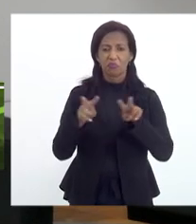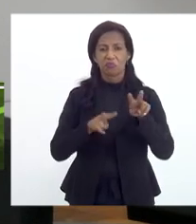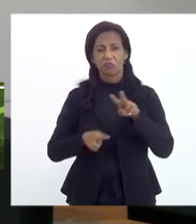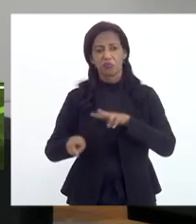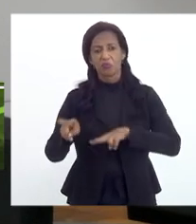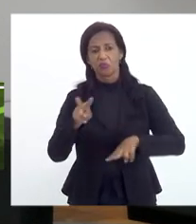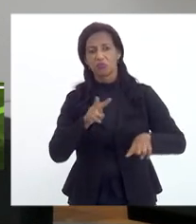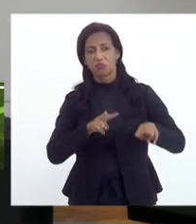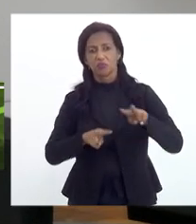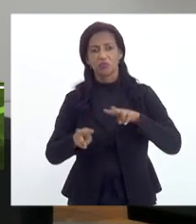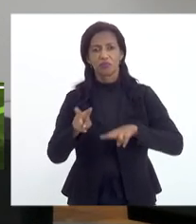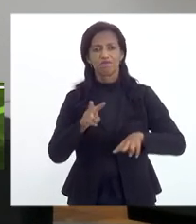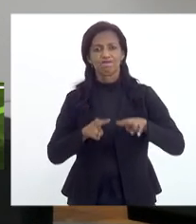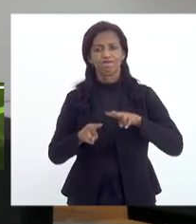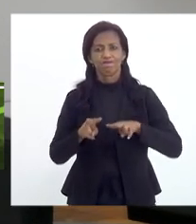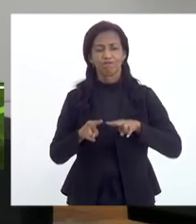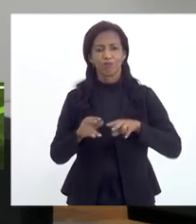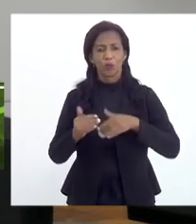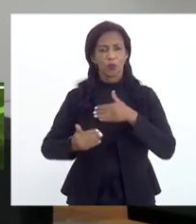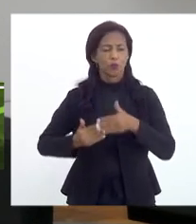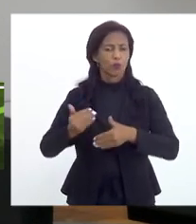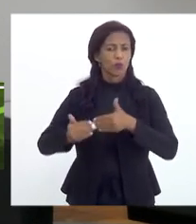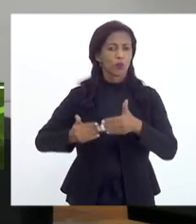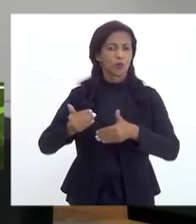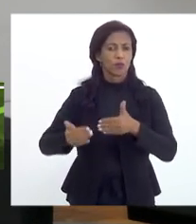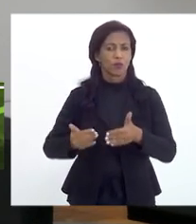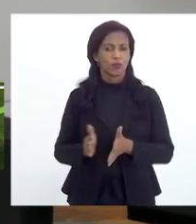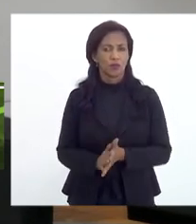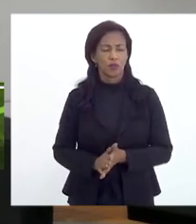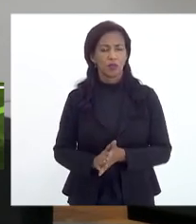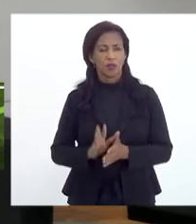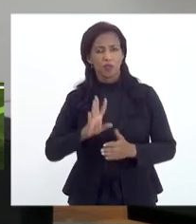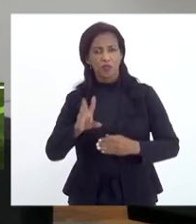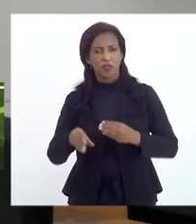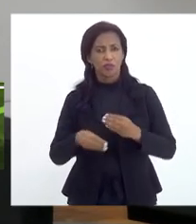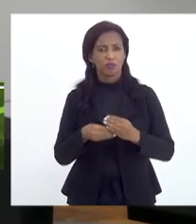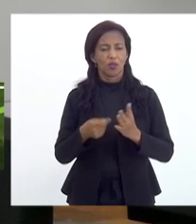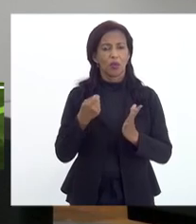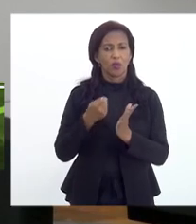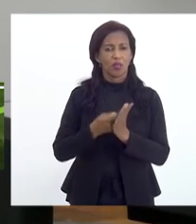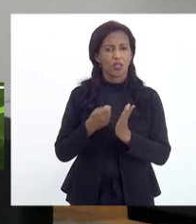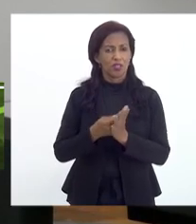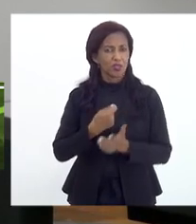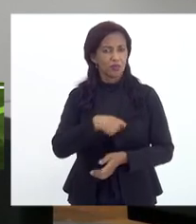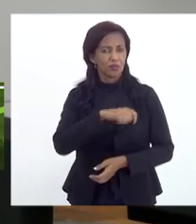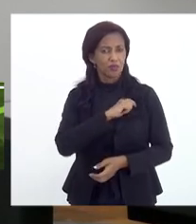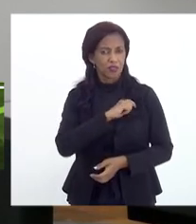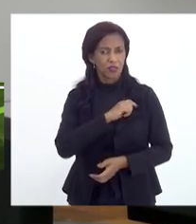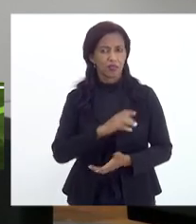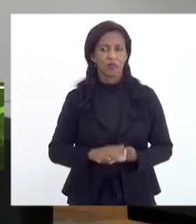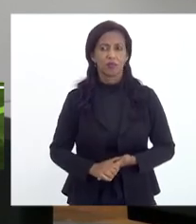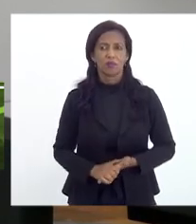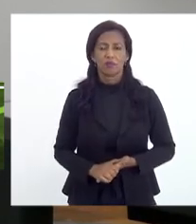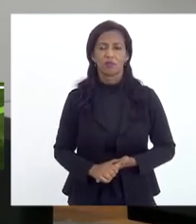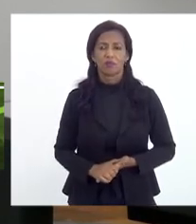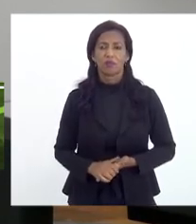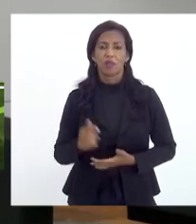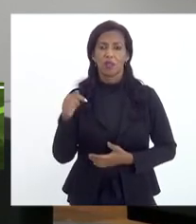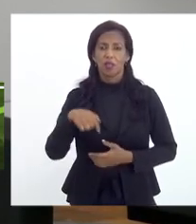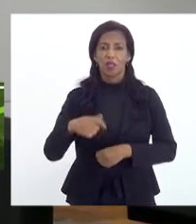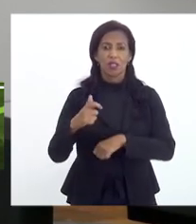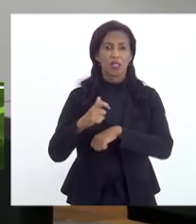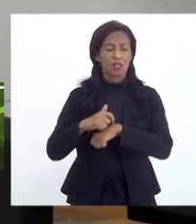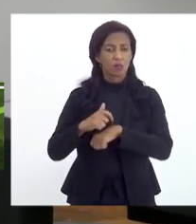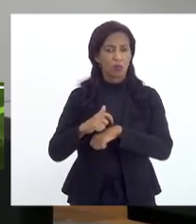Um Um Um processo De adesão A um regime De recuperação Fiscal Nesse